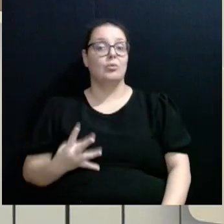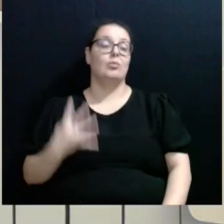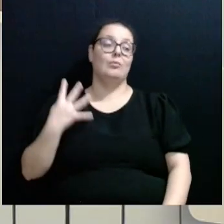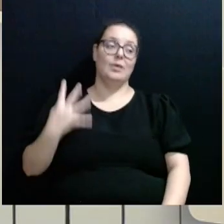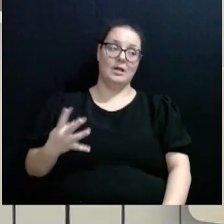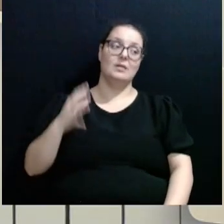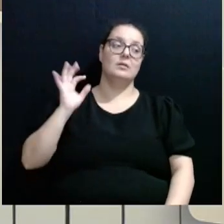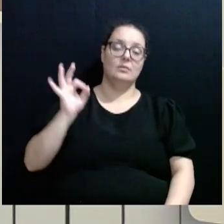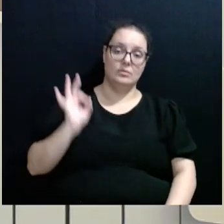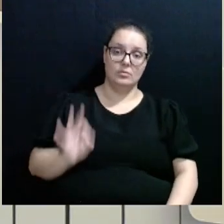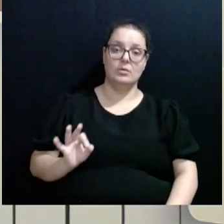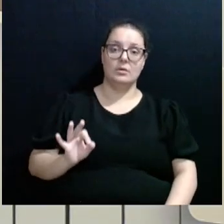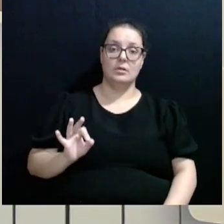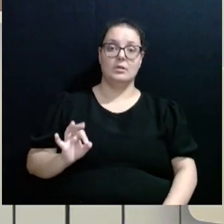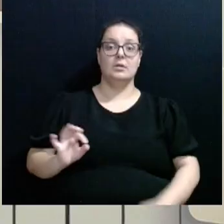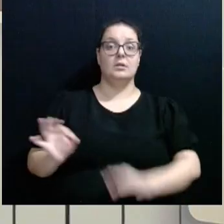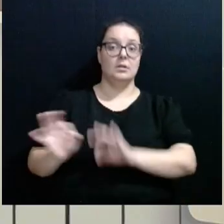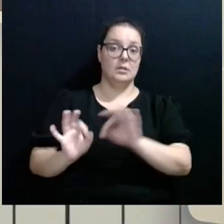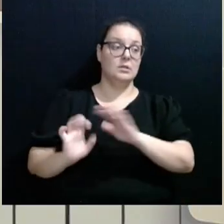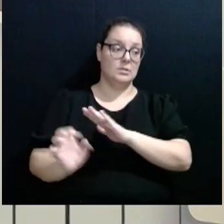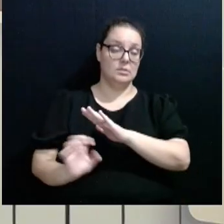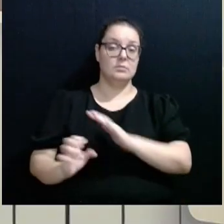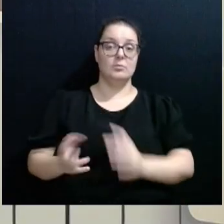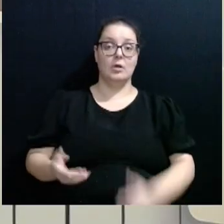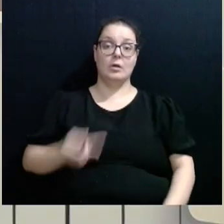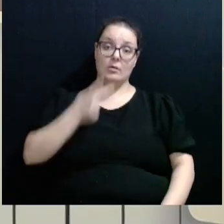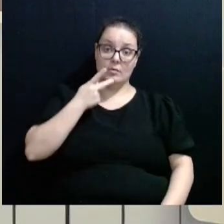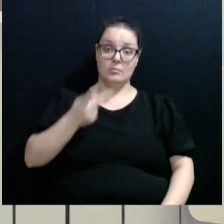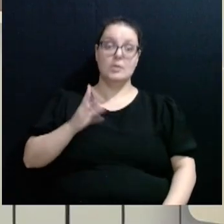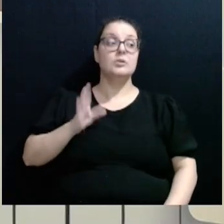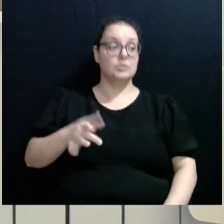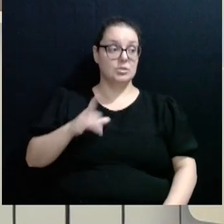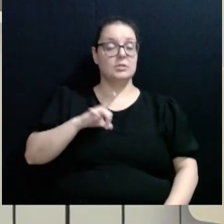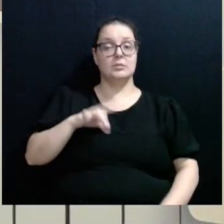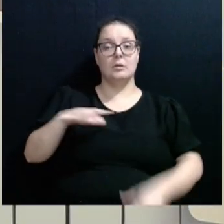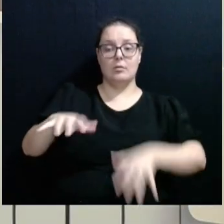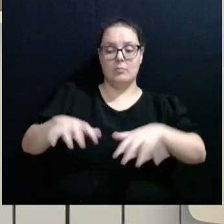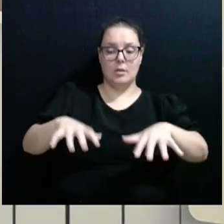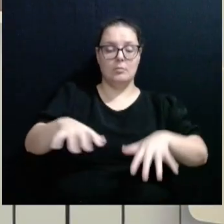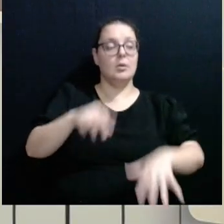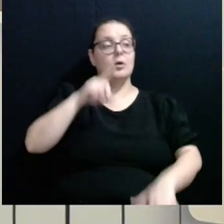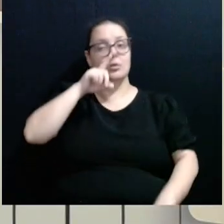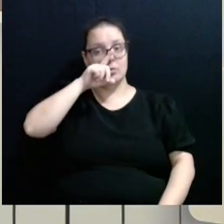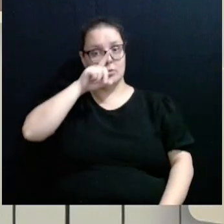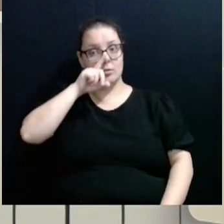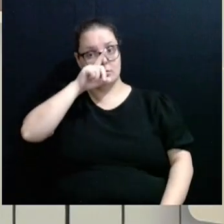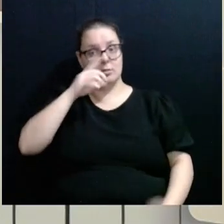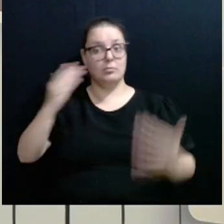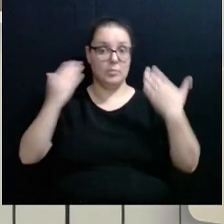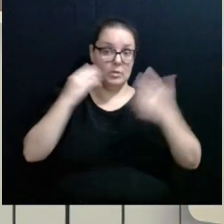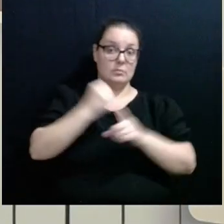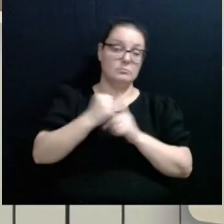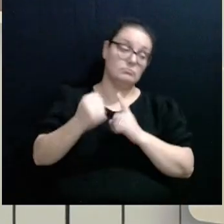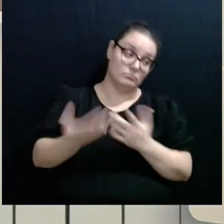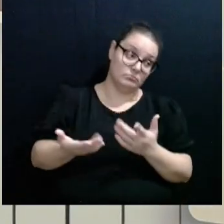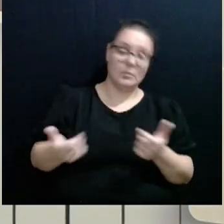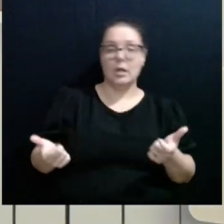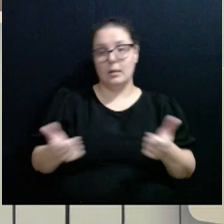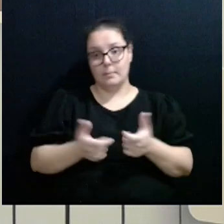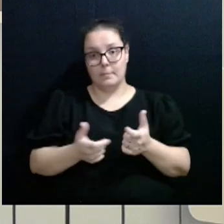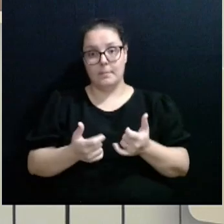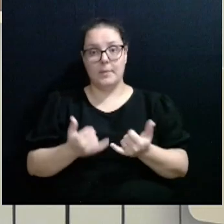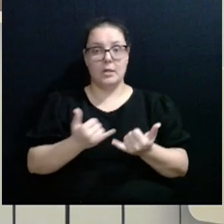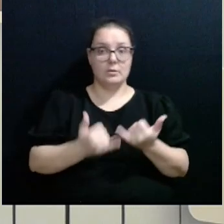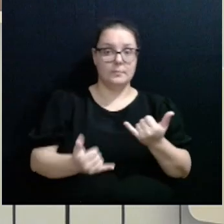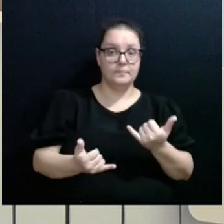dessas organizações afirmam já ter mapeado os riscos psicossociais, portanto, menos da metade. Que